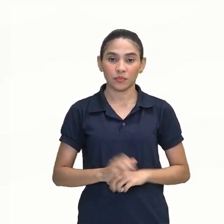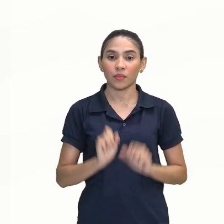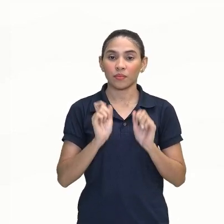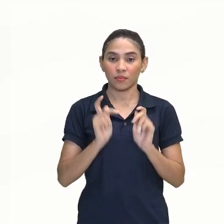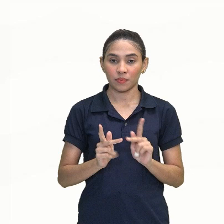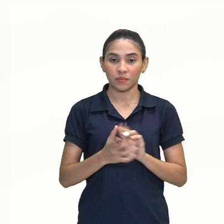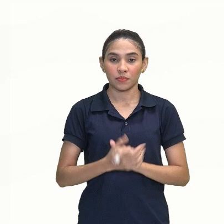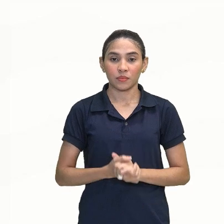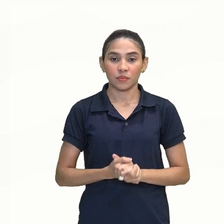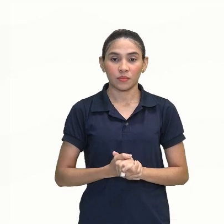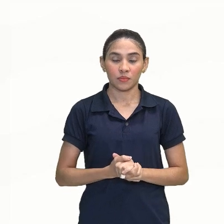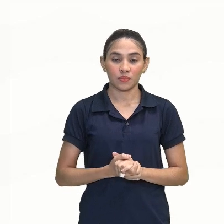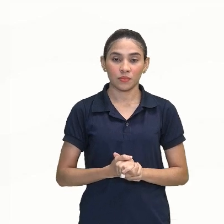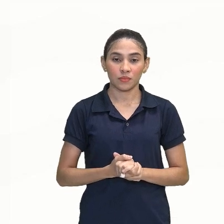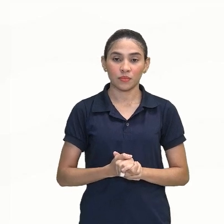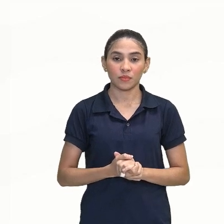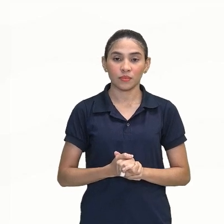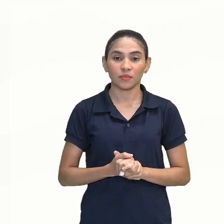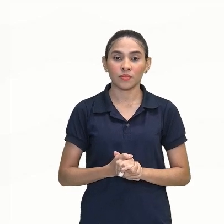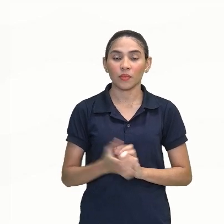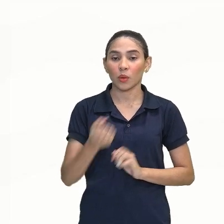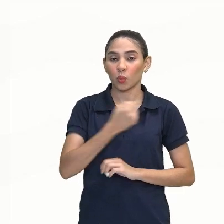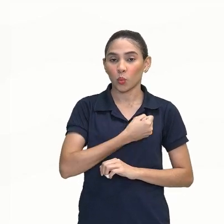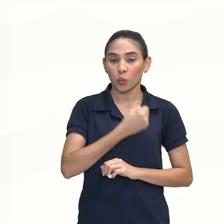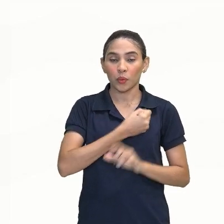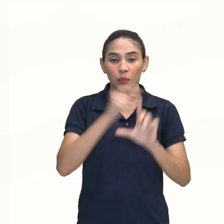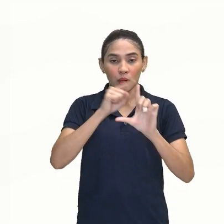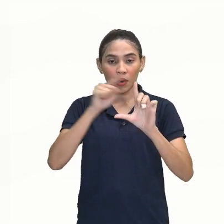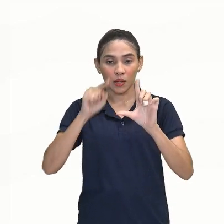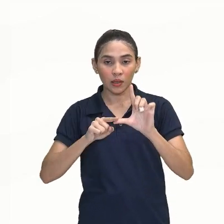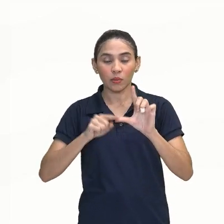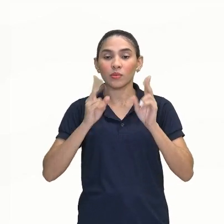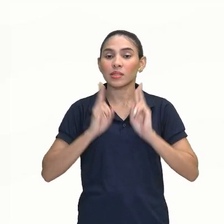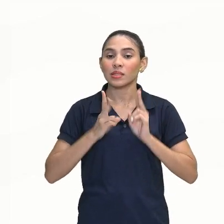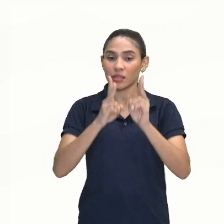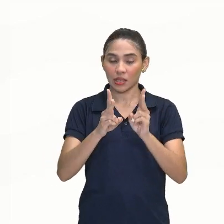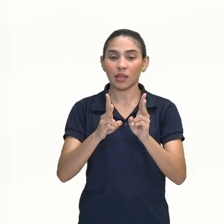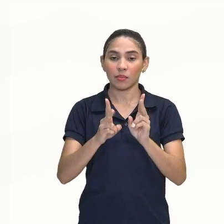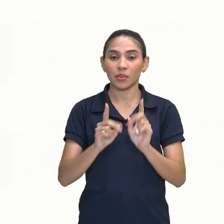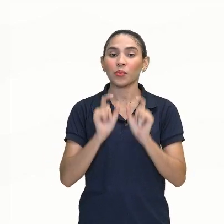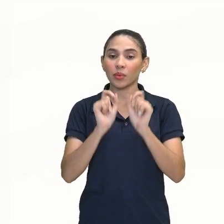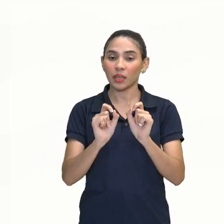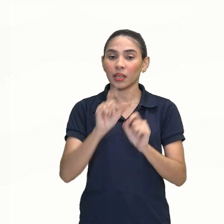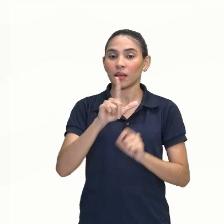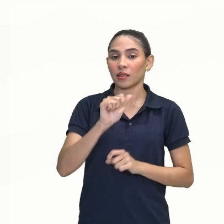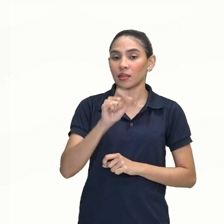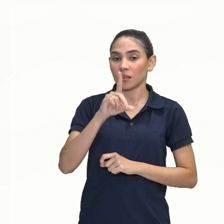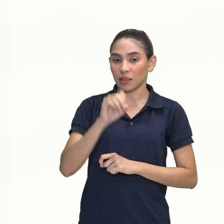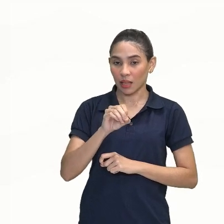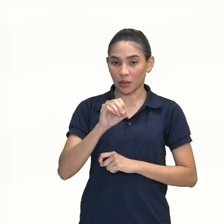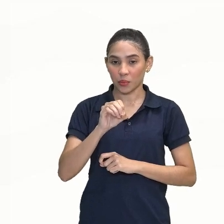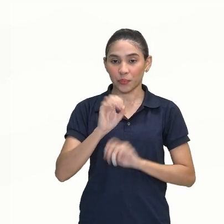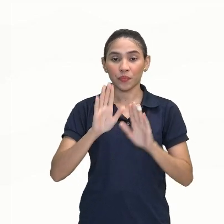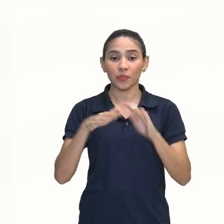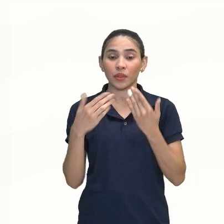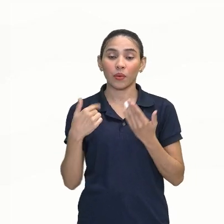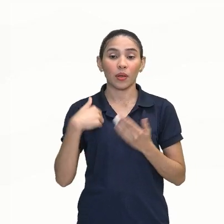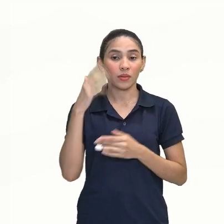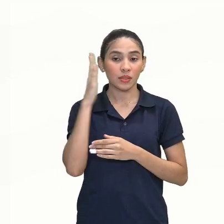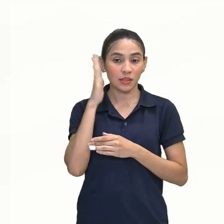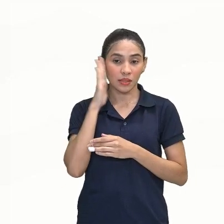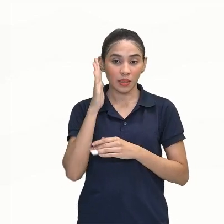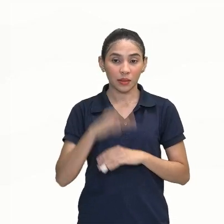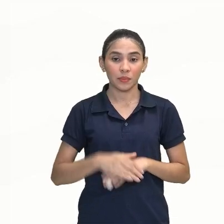Ok? E o meu número de ângulos sempre será o mesmo número de lados. Então, eu sei que no